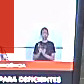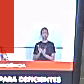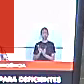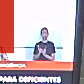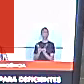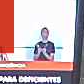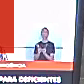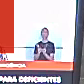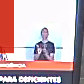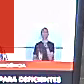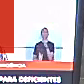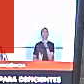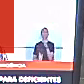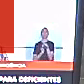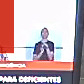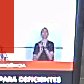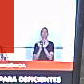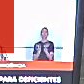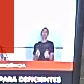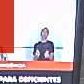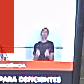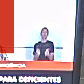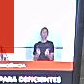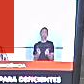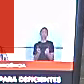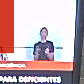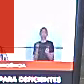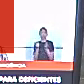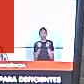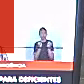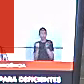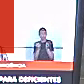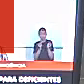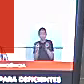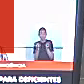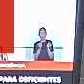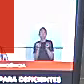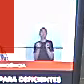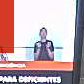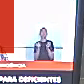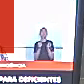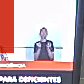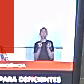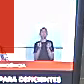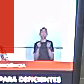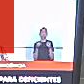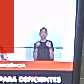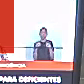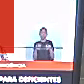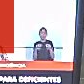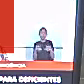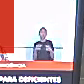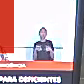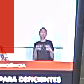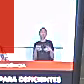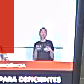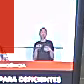já está perdurando. A questão da acessibilidade atitudinal é fundamental